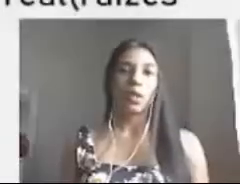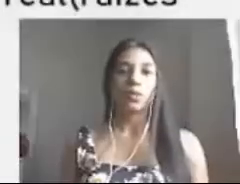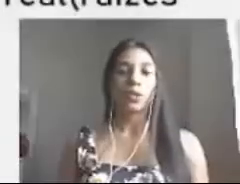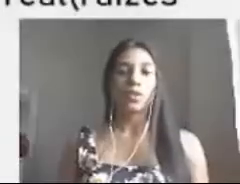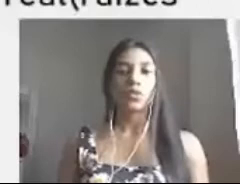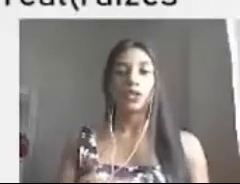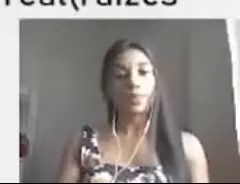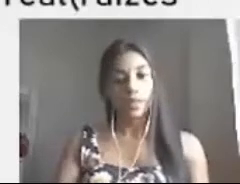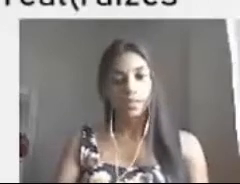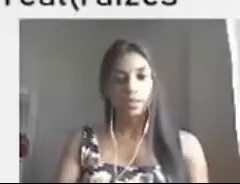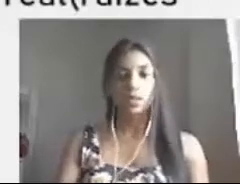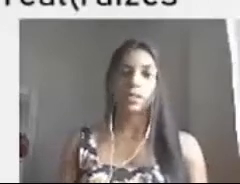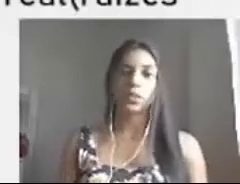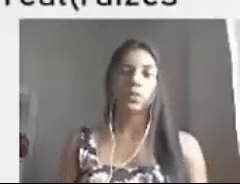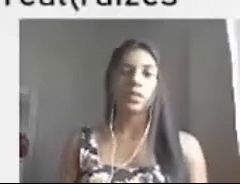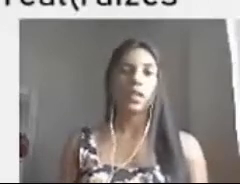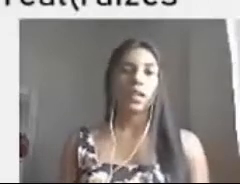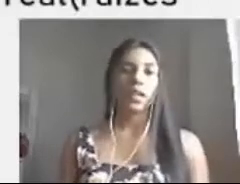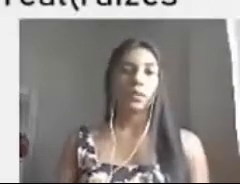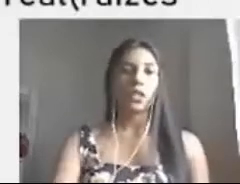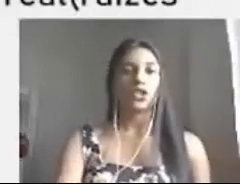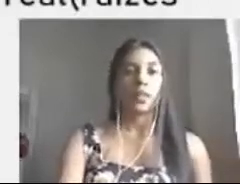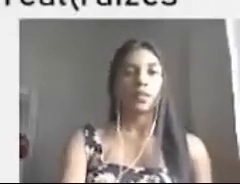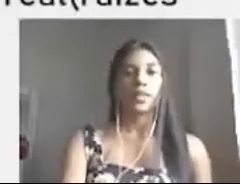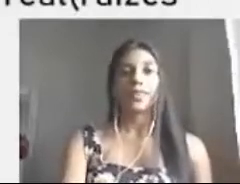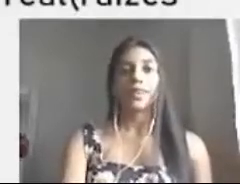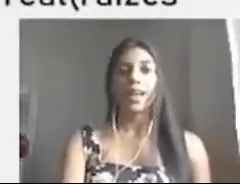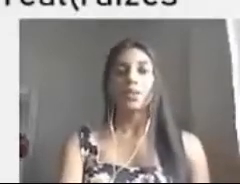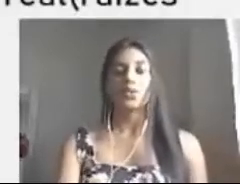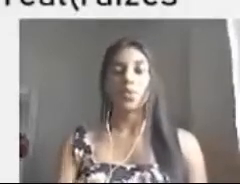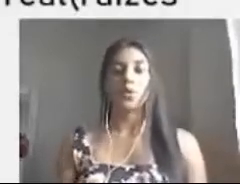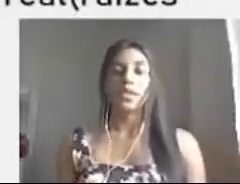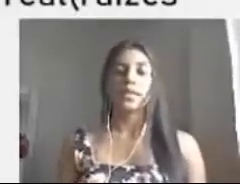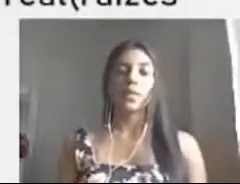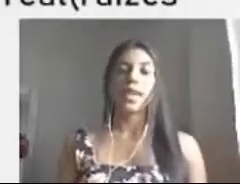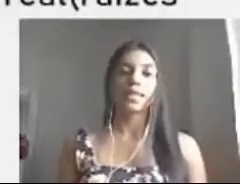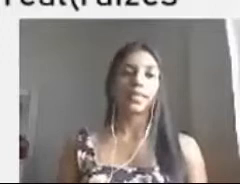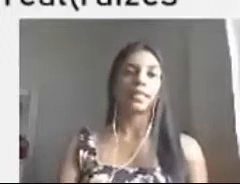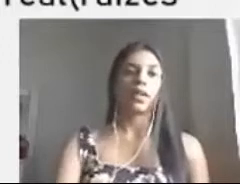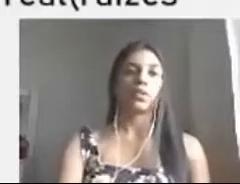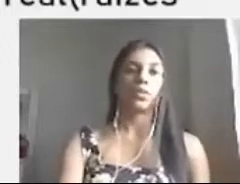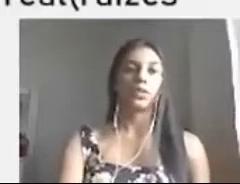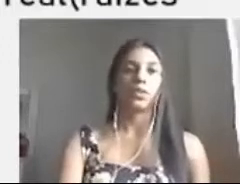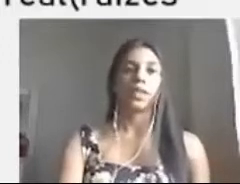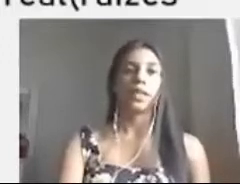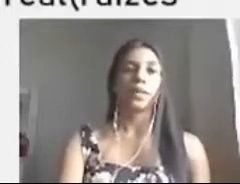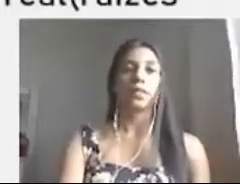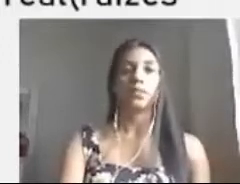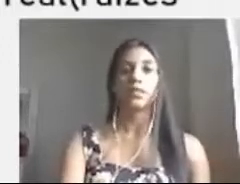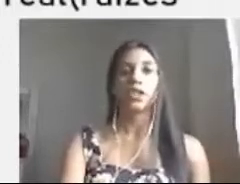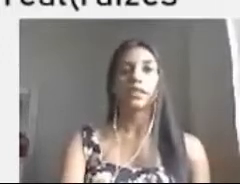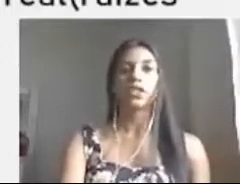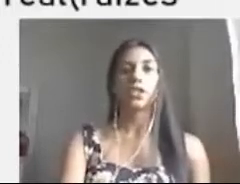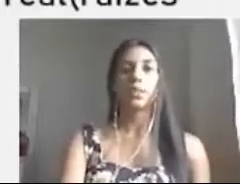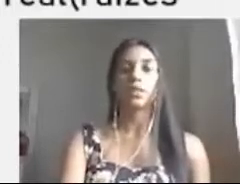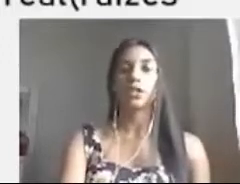Que eu vou explicar um pouco como pode fazer isso. O MATLAB faz isso, né, mas também tem como fazer manualmente. Então aqui deve estar claro que os polos, eles são as raízes do denominador aqui desse ganho de